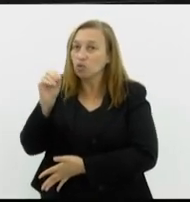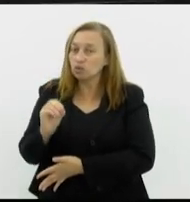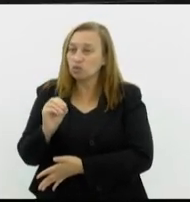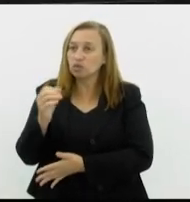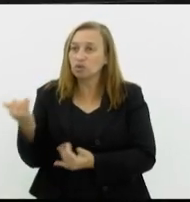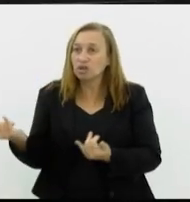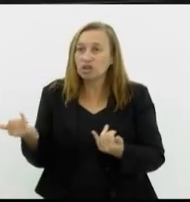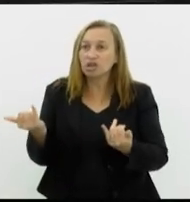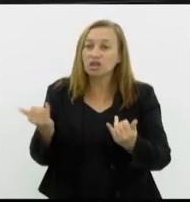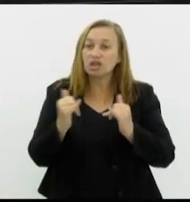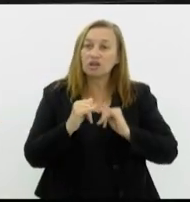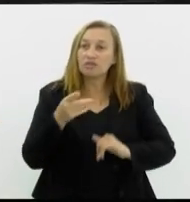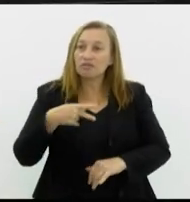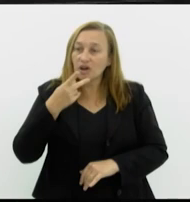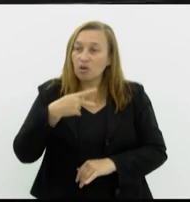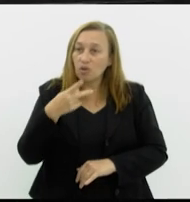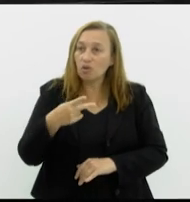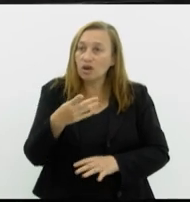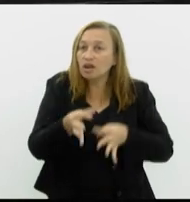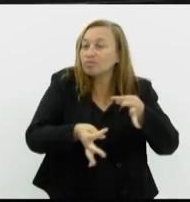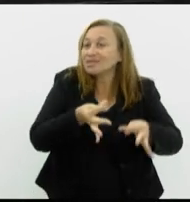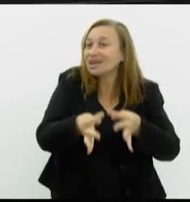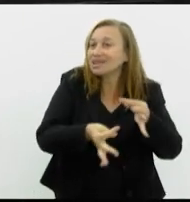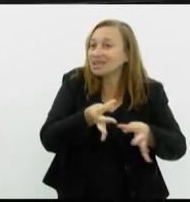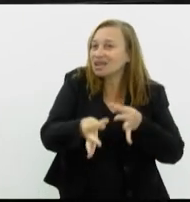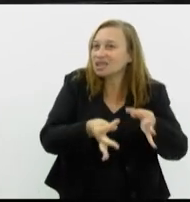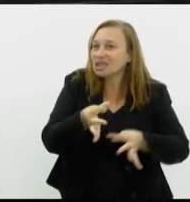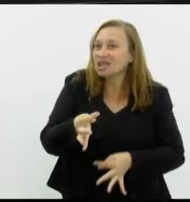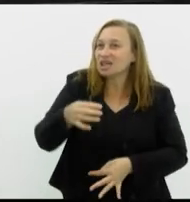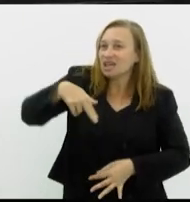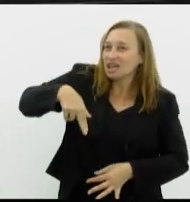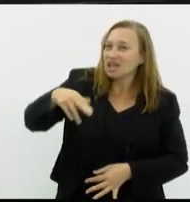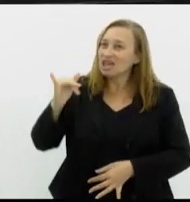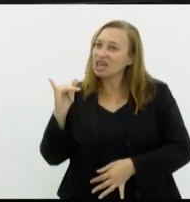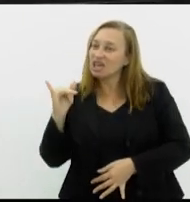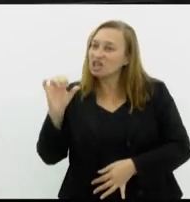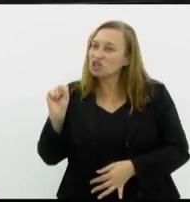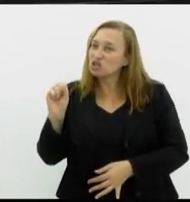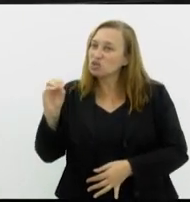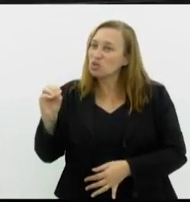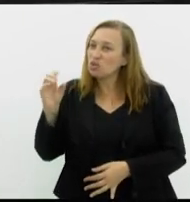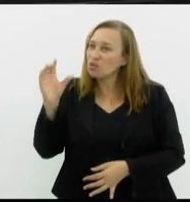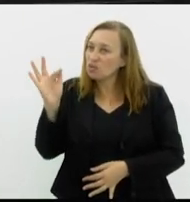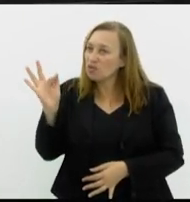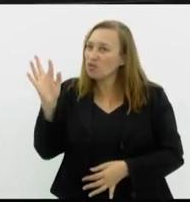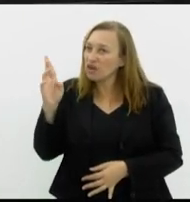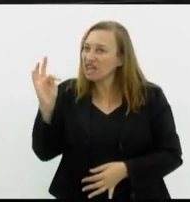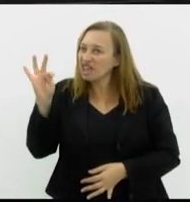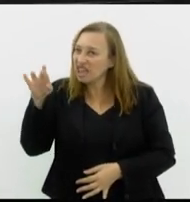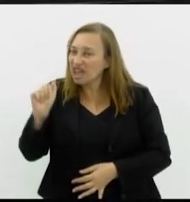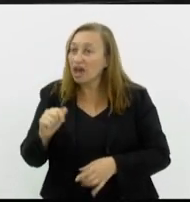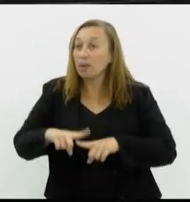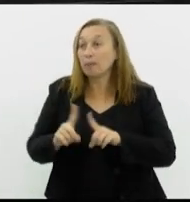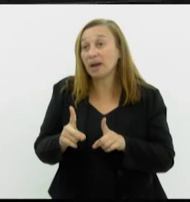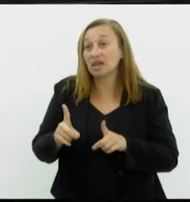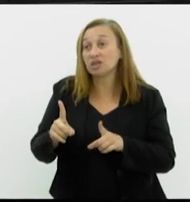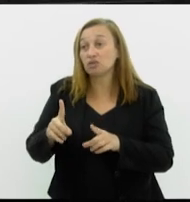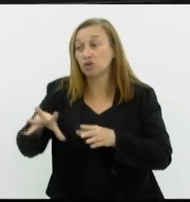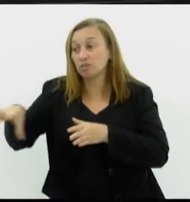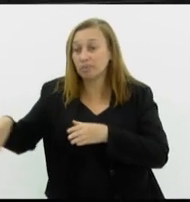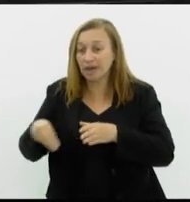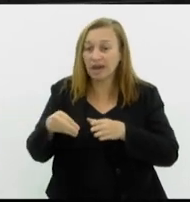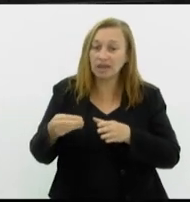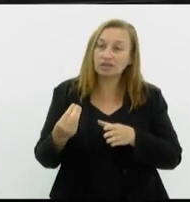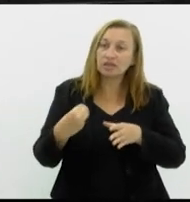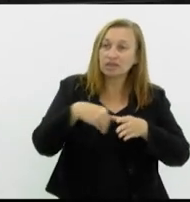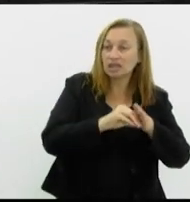esses comprimidos eram para o tratamento de esquizofrenia, mas ele foi colocado num camburão, foi soltado